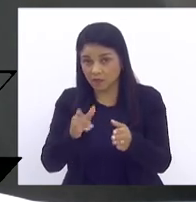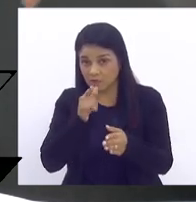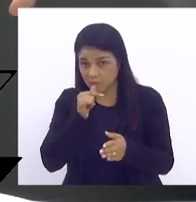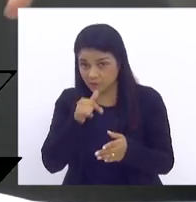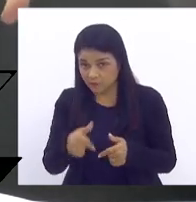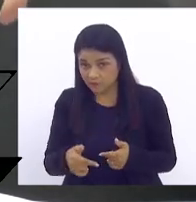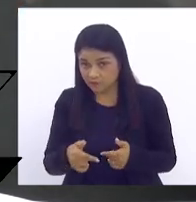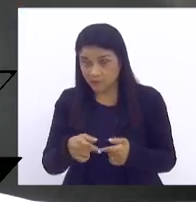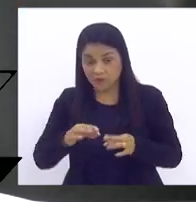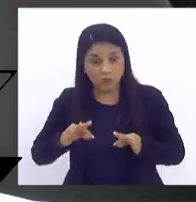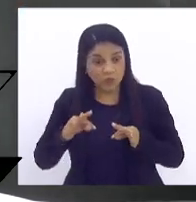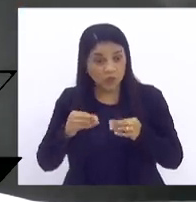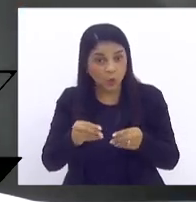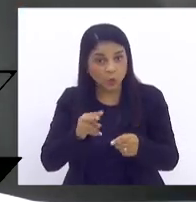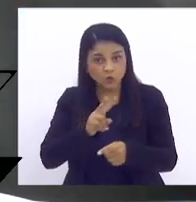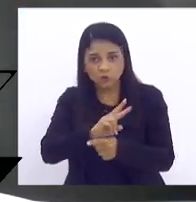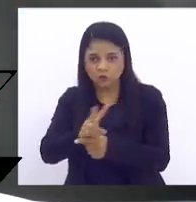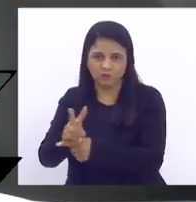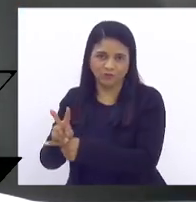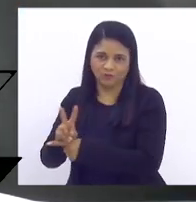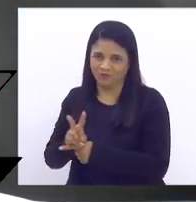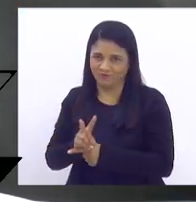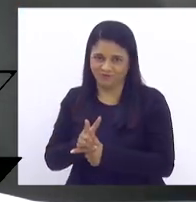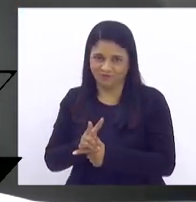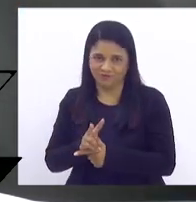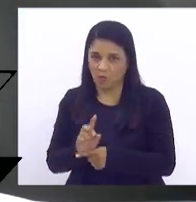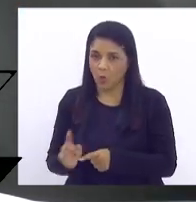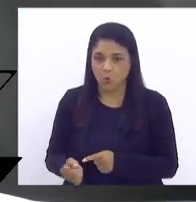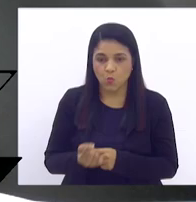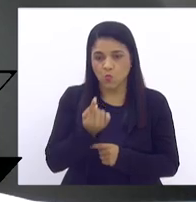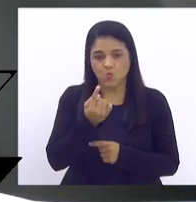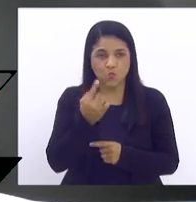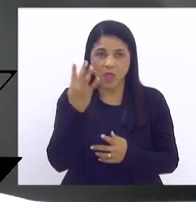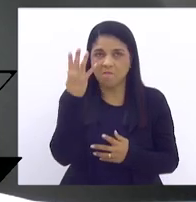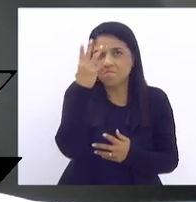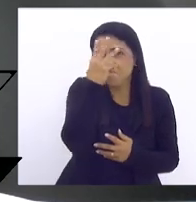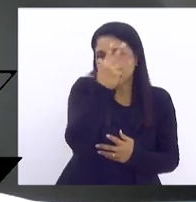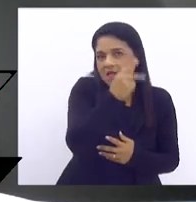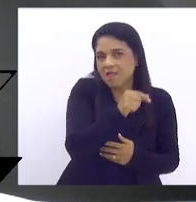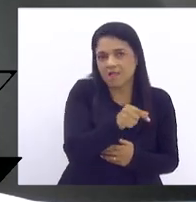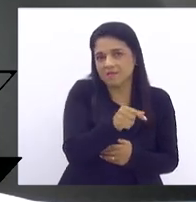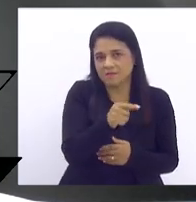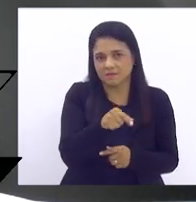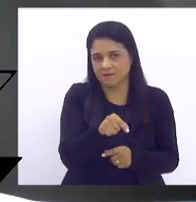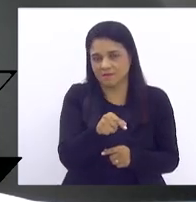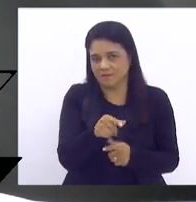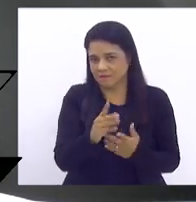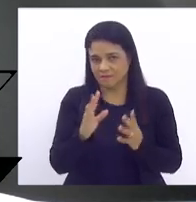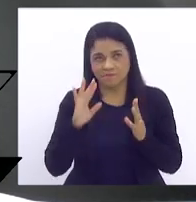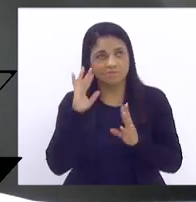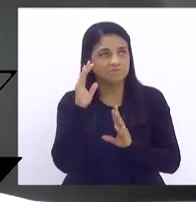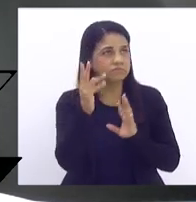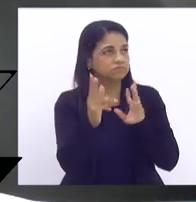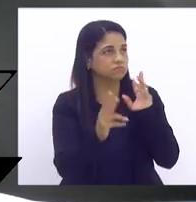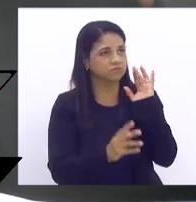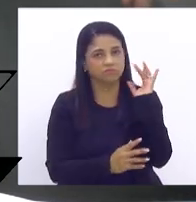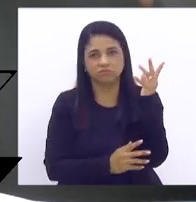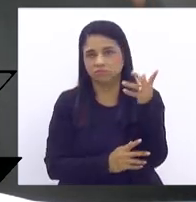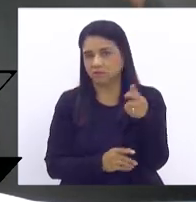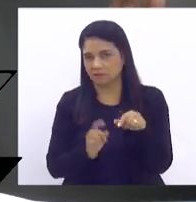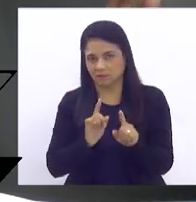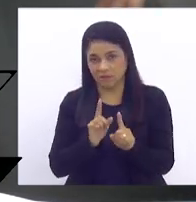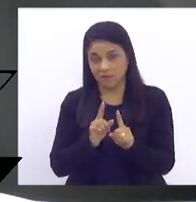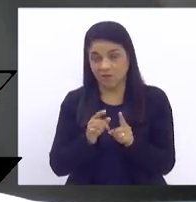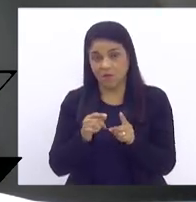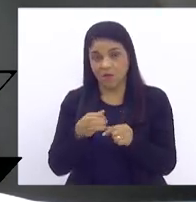Mas tem que proteger todos os rios, não aquele que tem beleza cênica, porque a beleza cênica depende